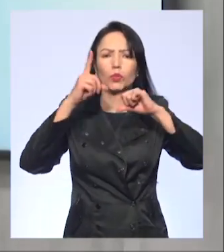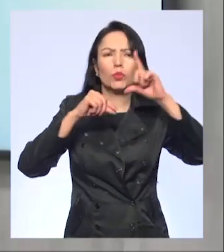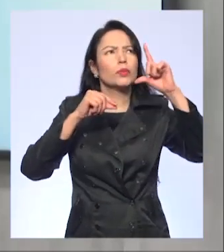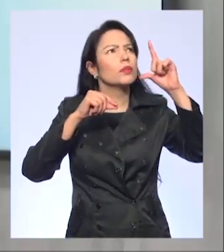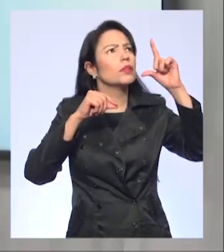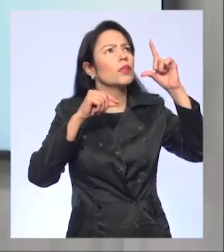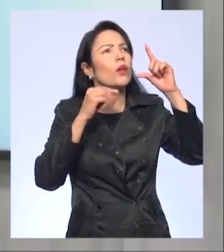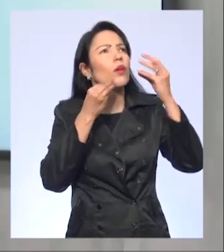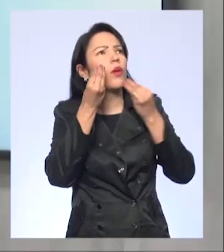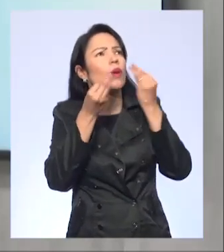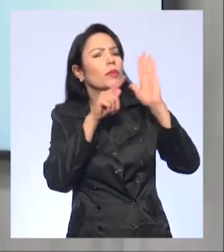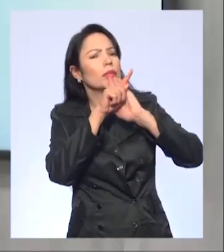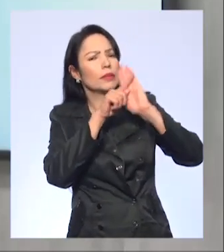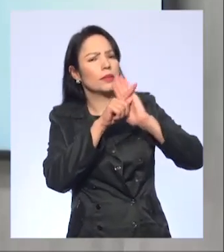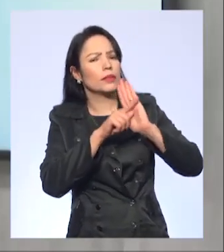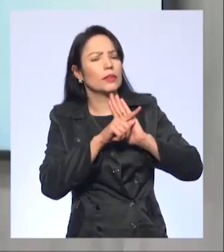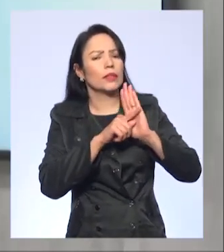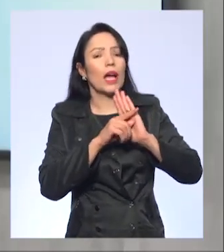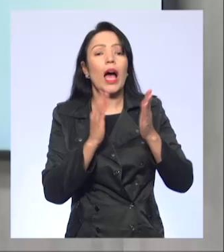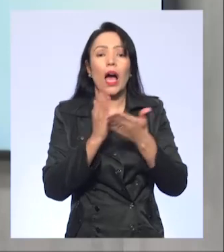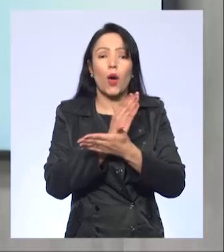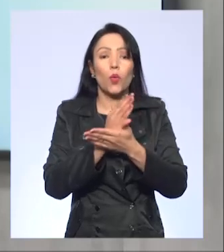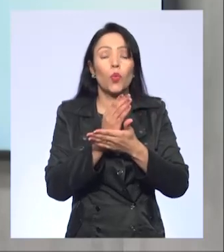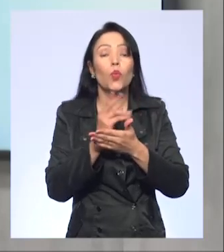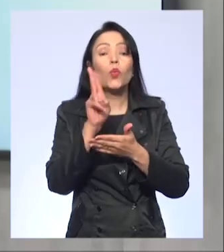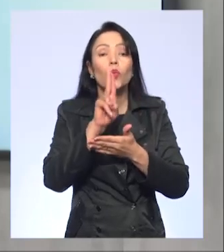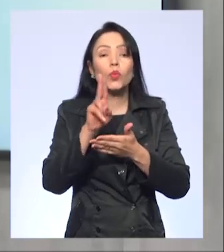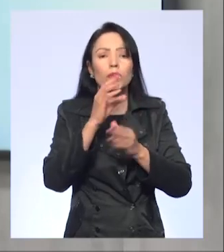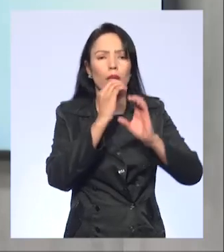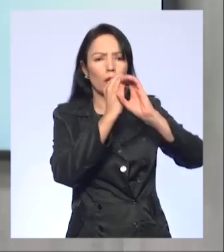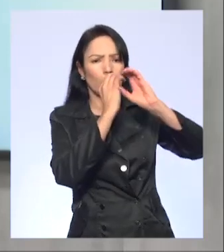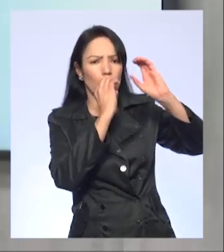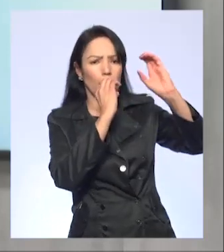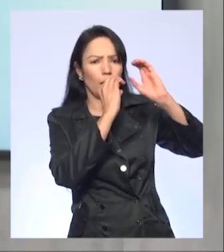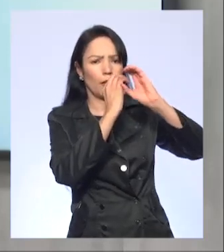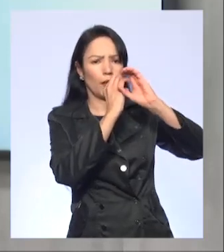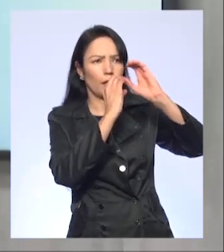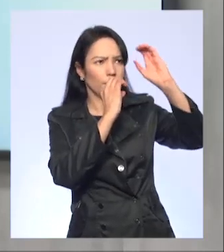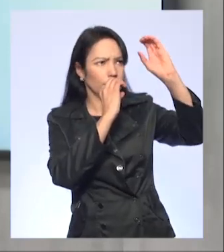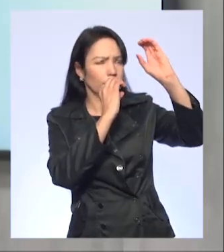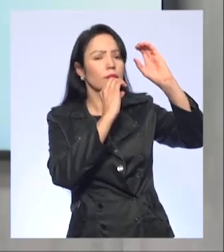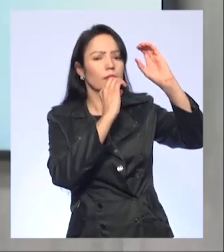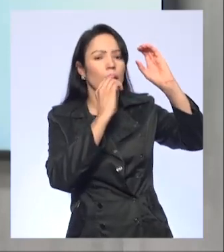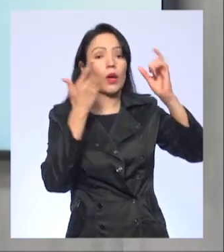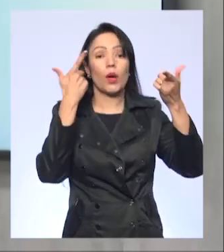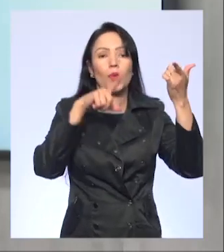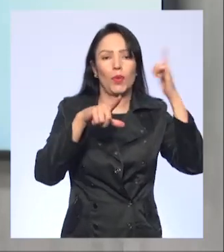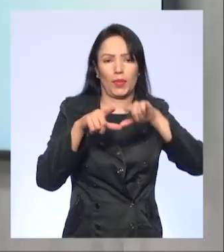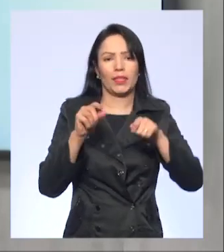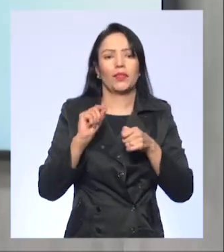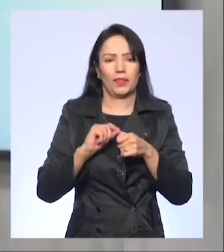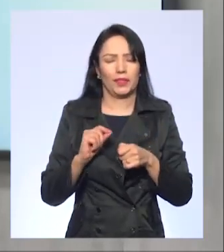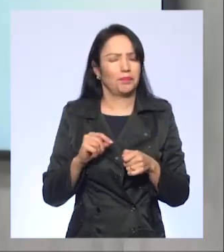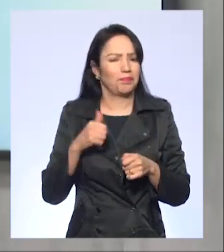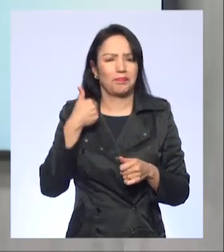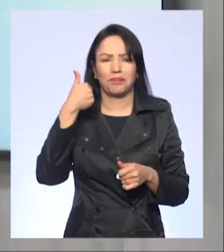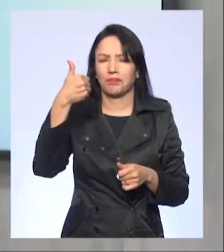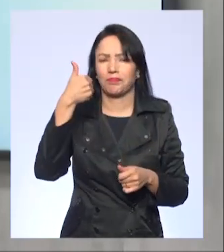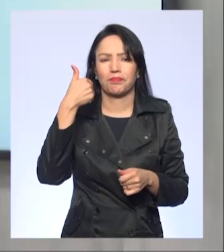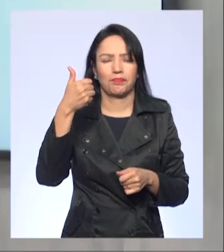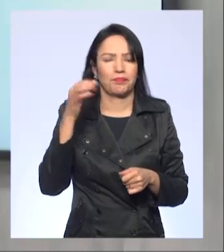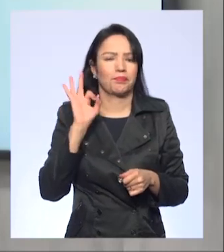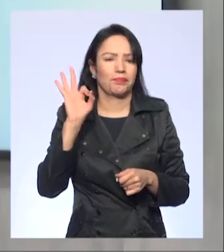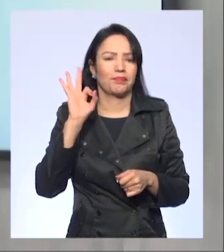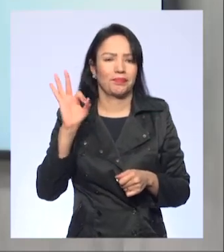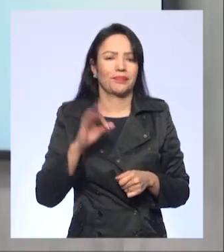usar os instrumentos astronômicos quando andou lá pela Babilônia. Esse cara é fantástico, ele é praticamente